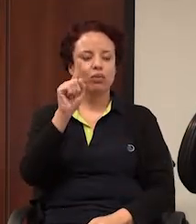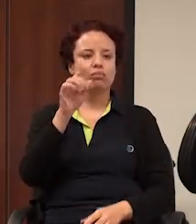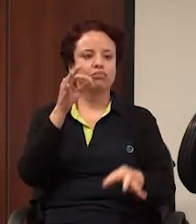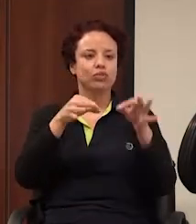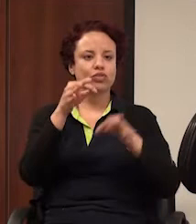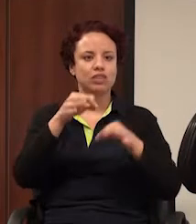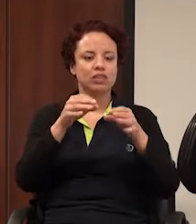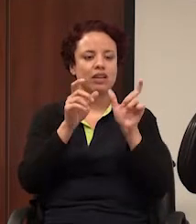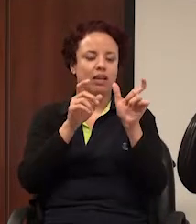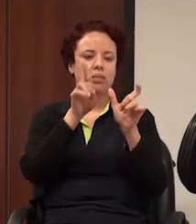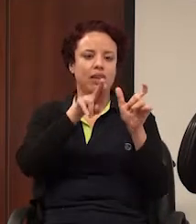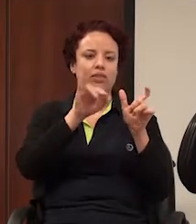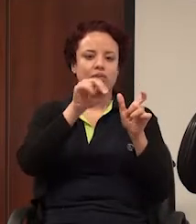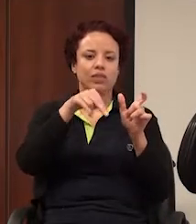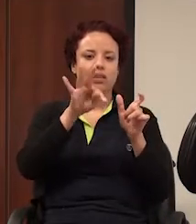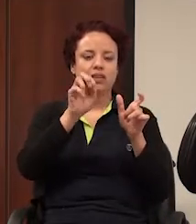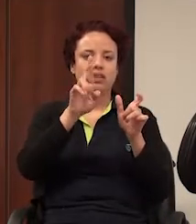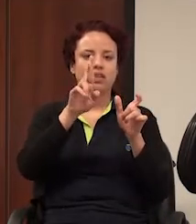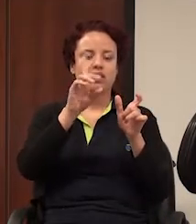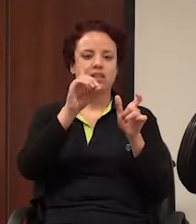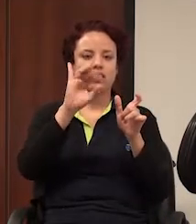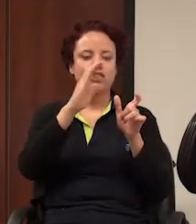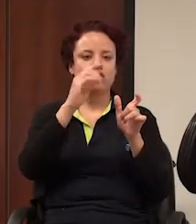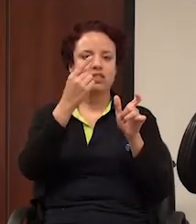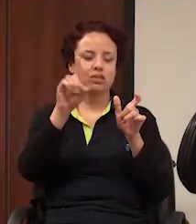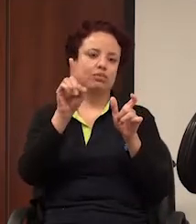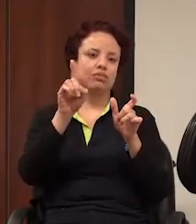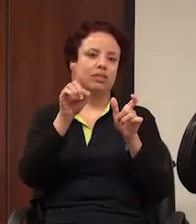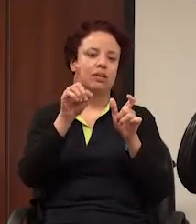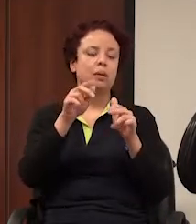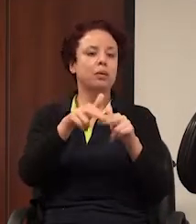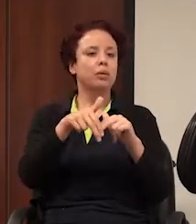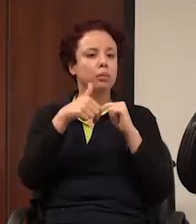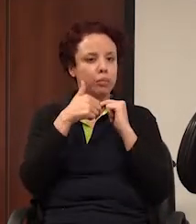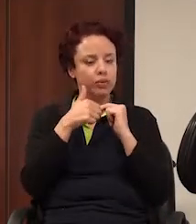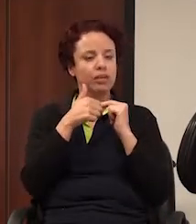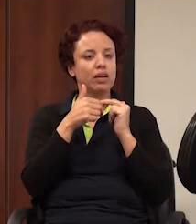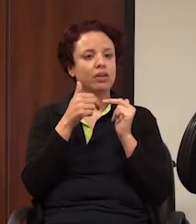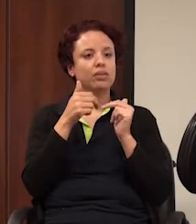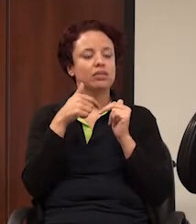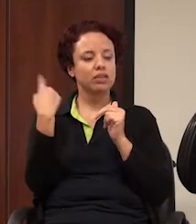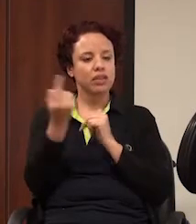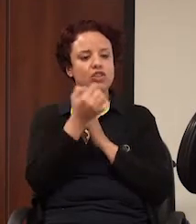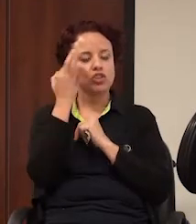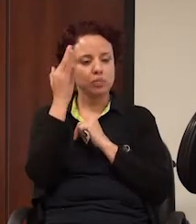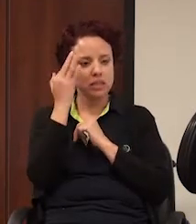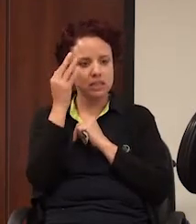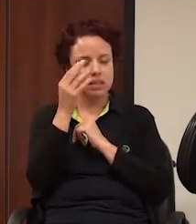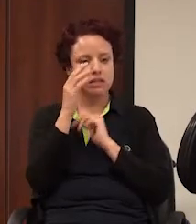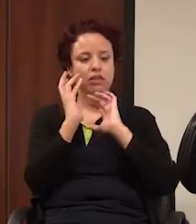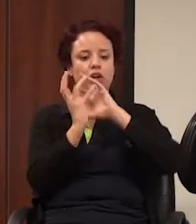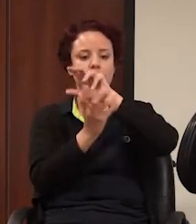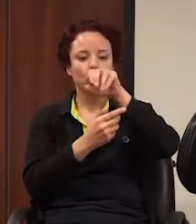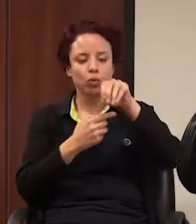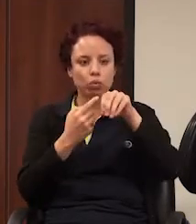era a palavra tida na época, não se falava em curatela, né, justamente por achar que, né, embora o mundo